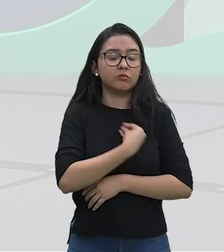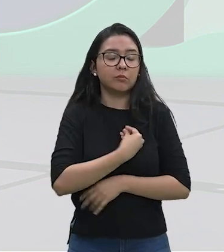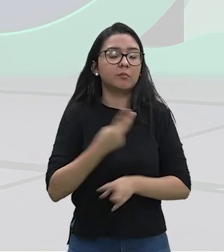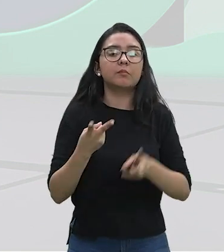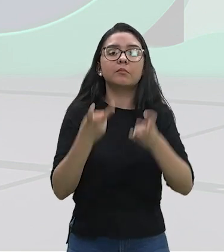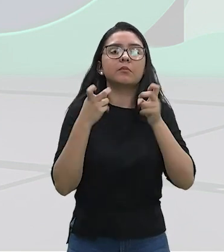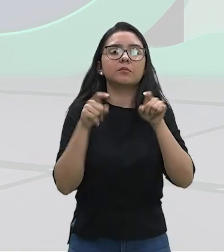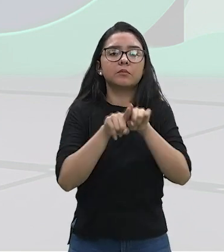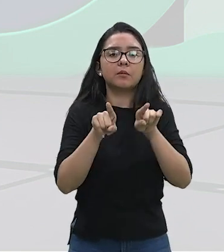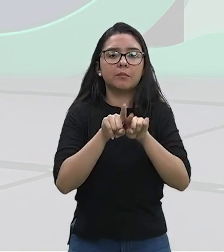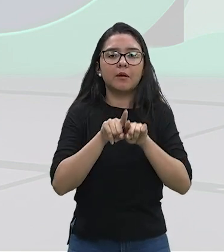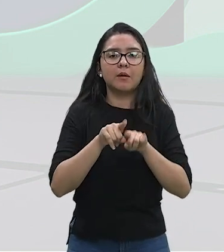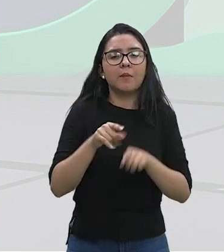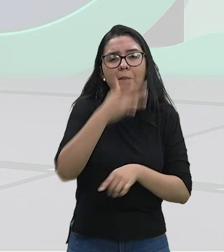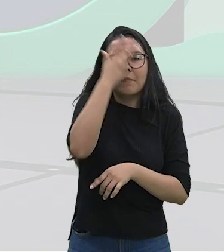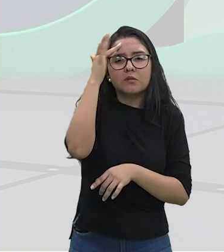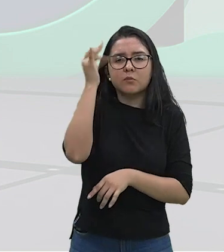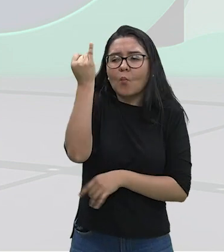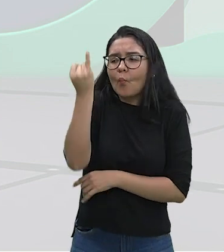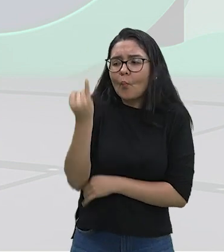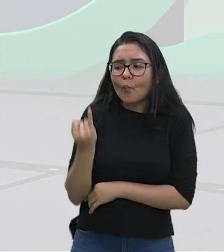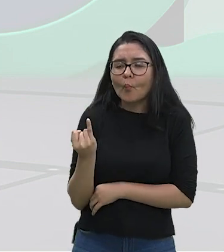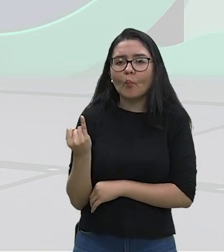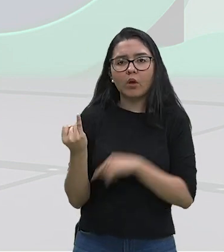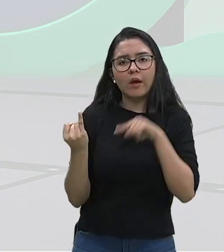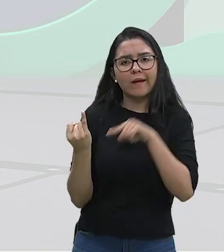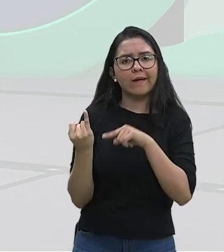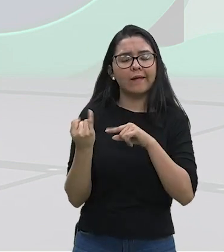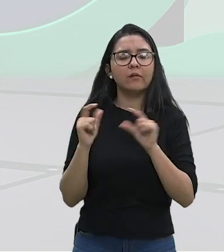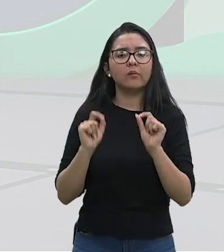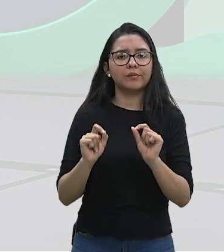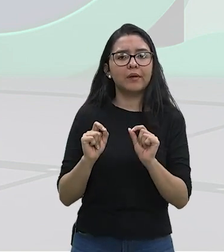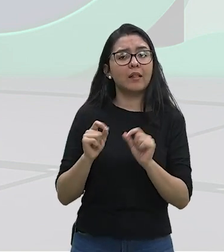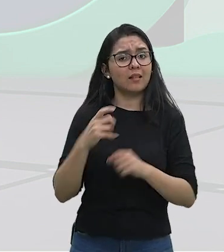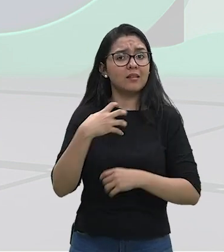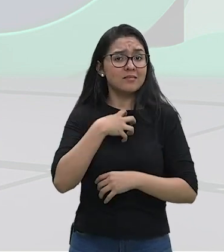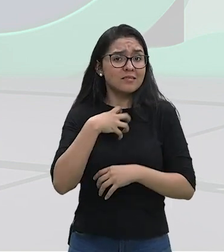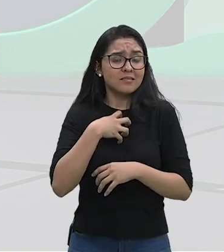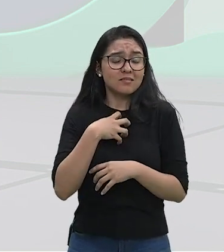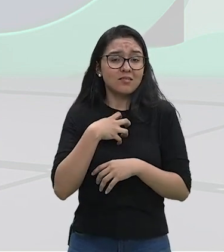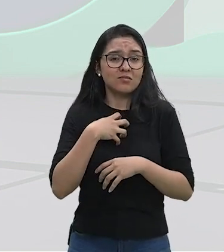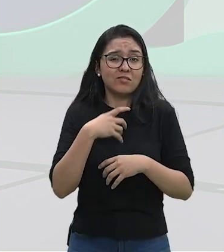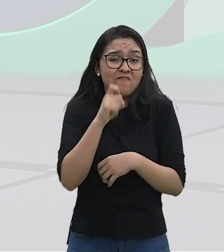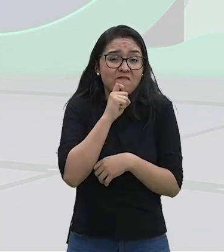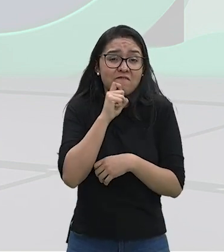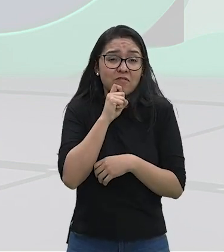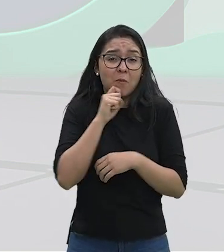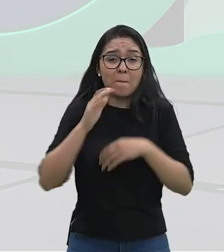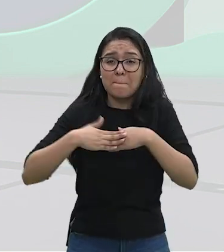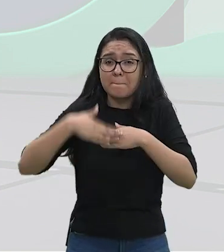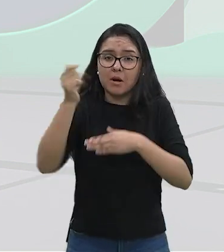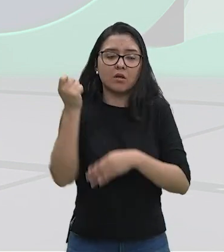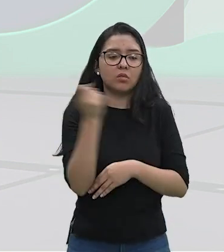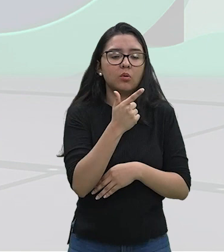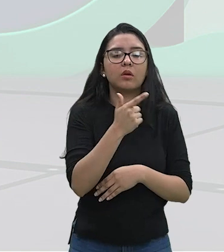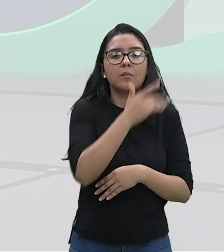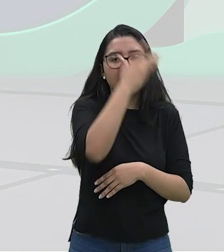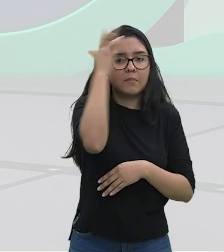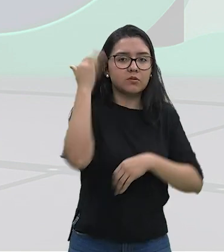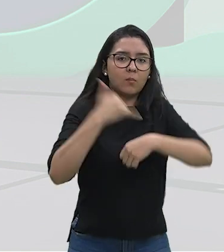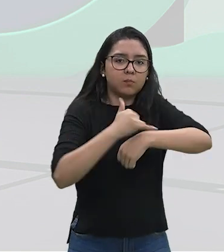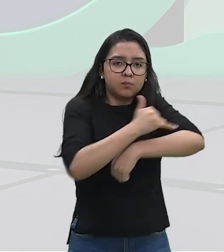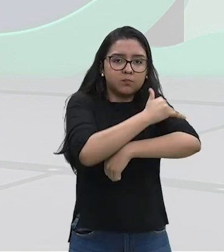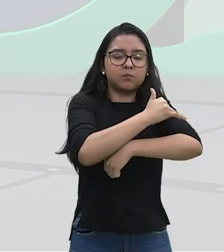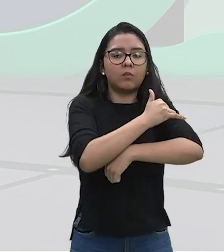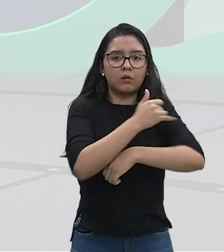notar que uma pessoa magra ela vai sentir um pouco mais de frio do que uma pessoa mais gordinha, né, que tem um tecido adiposo ali em